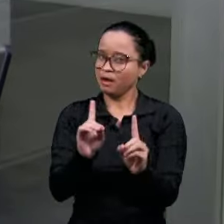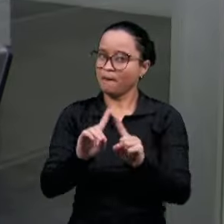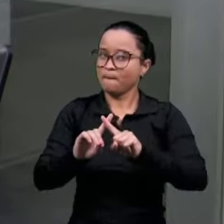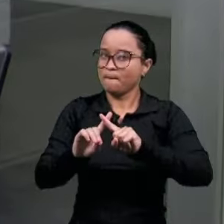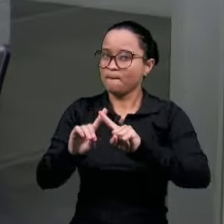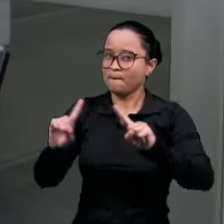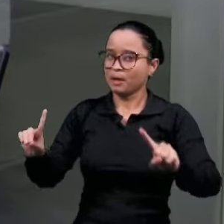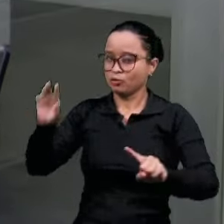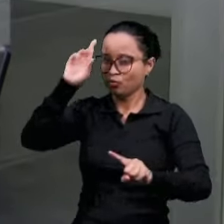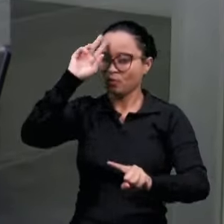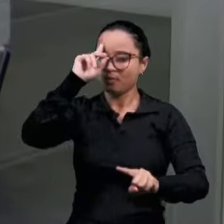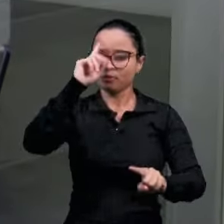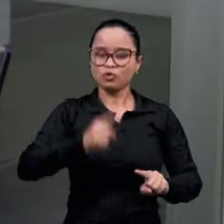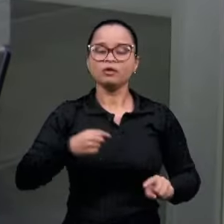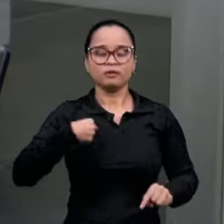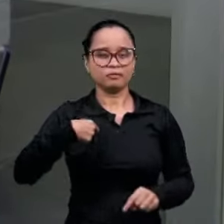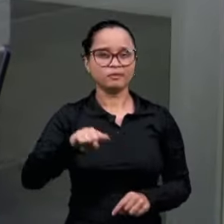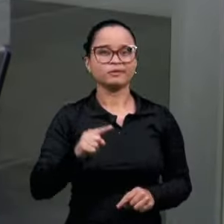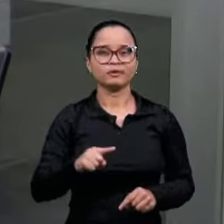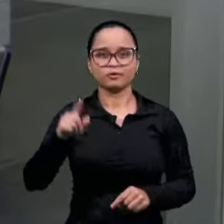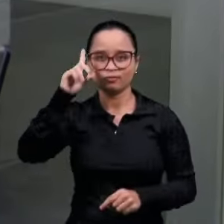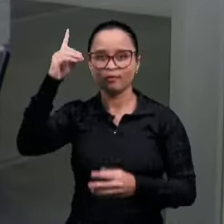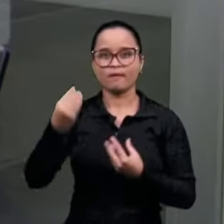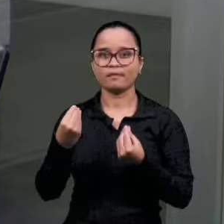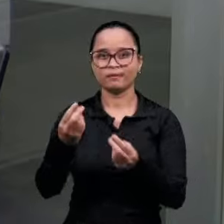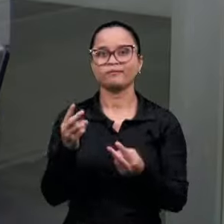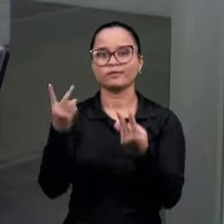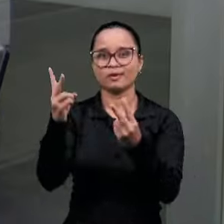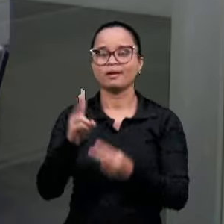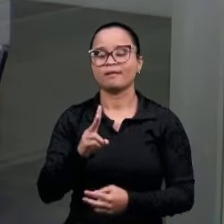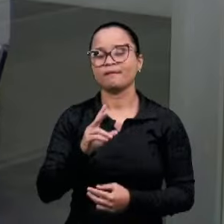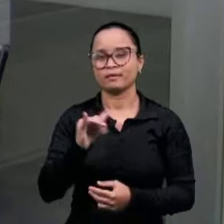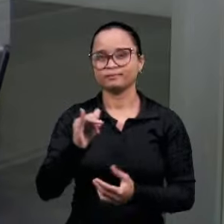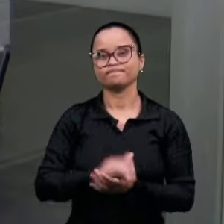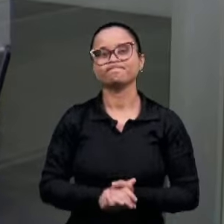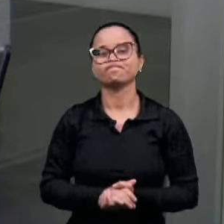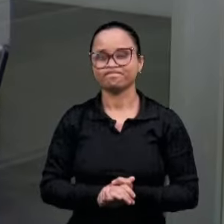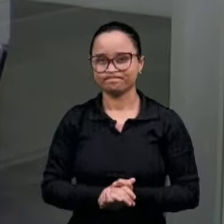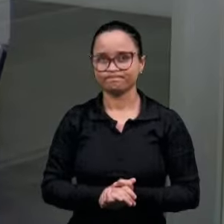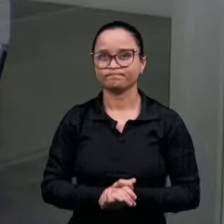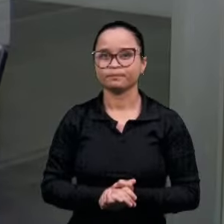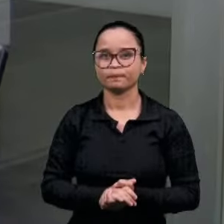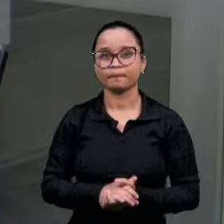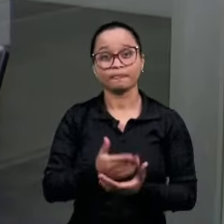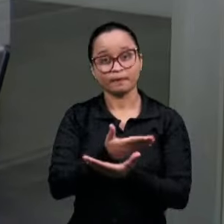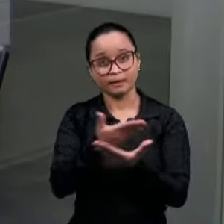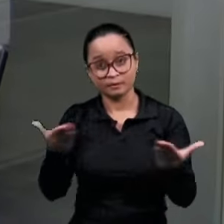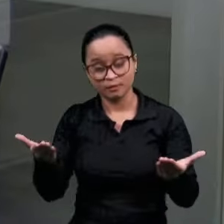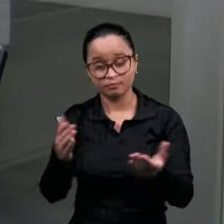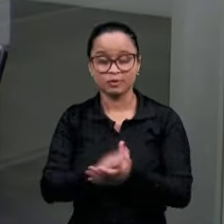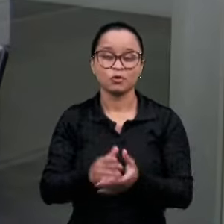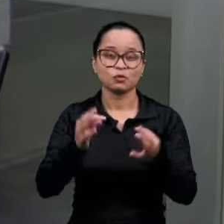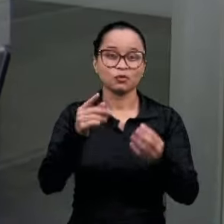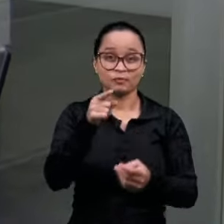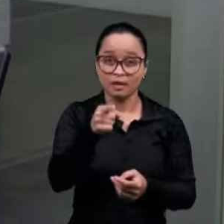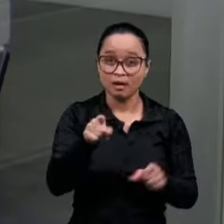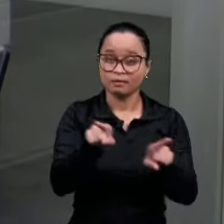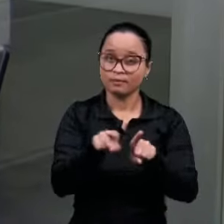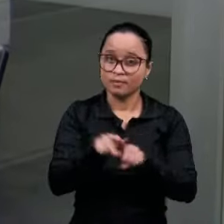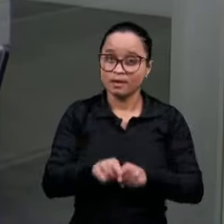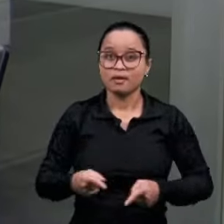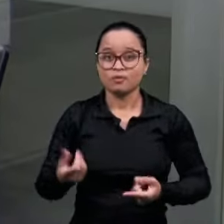ir, porque o Senhor dará a vitória. E eu cumprimento você, cumprimento os irmãos que são